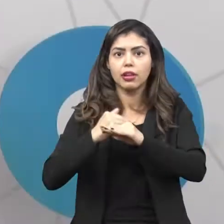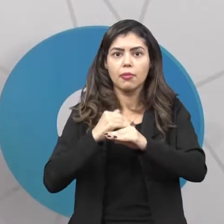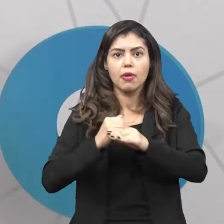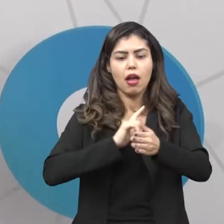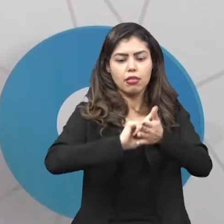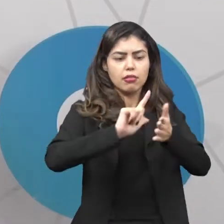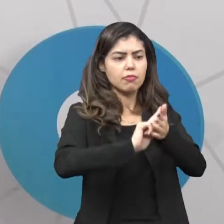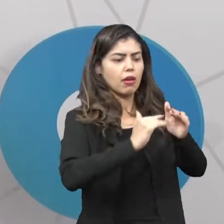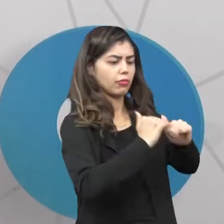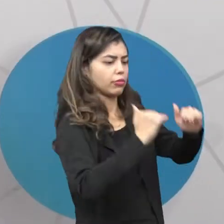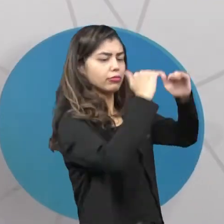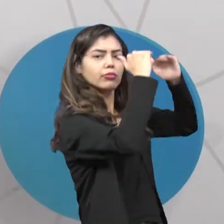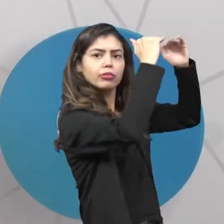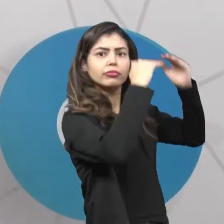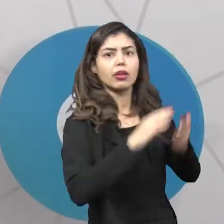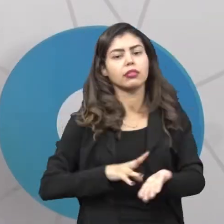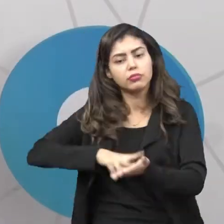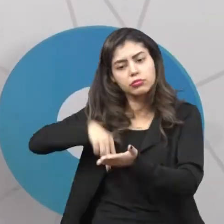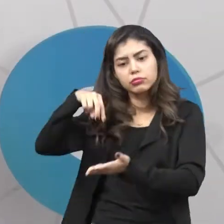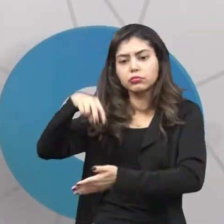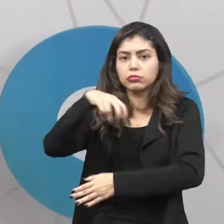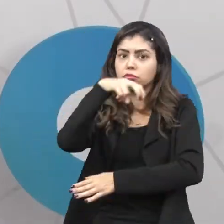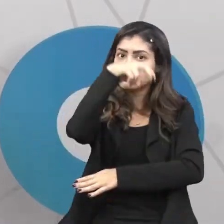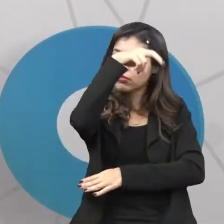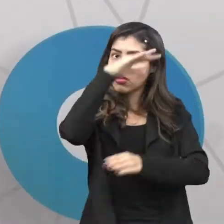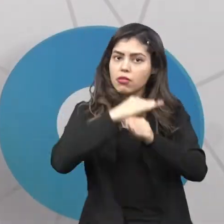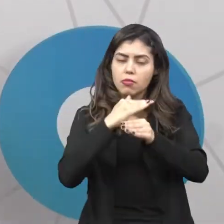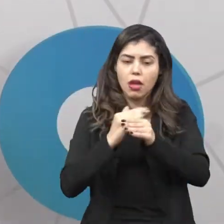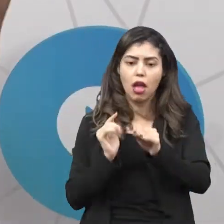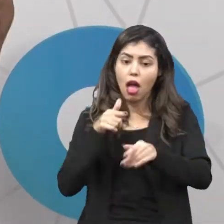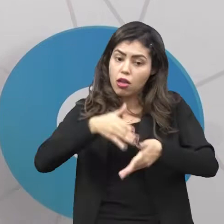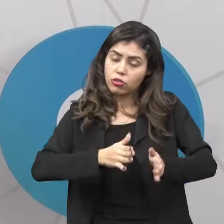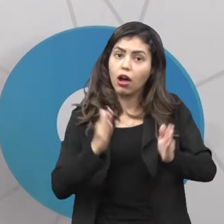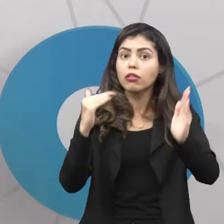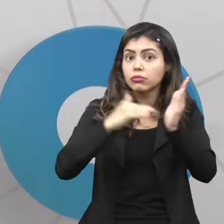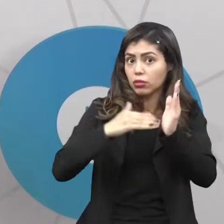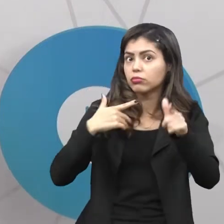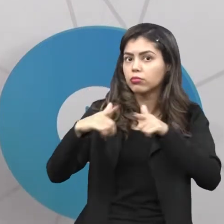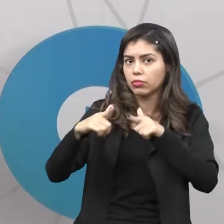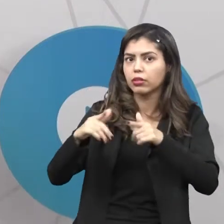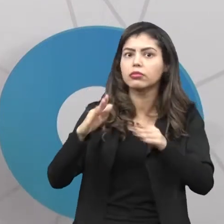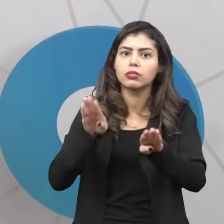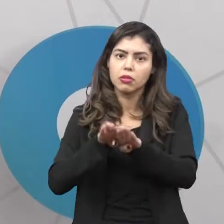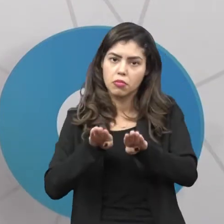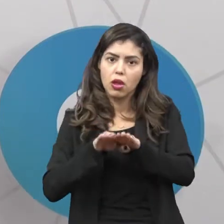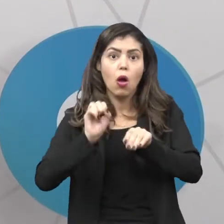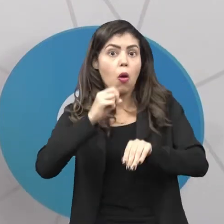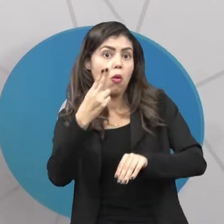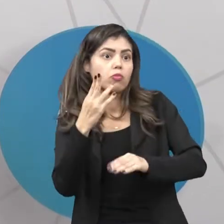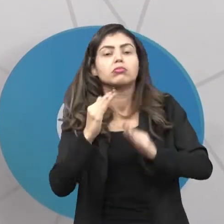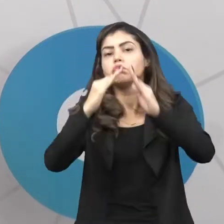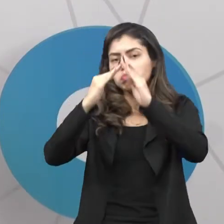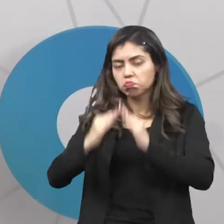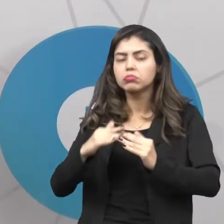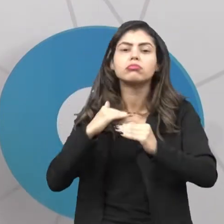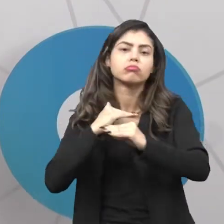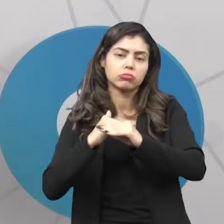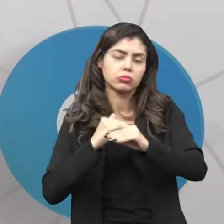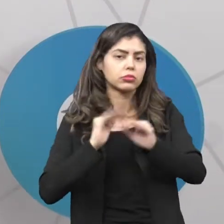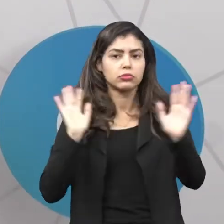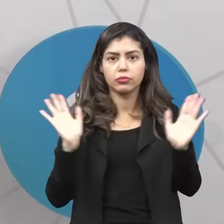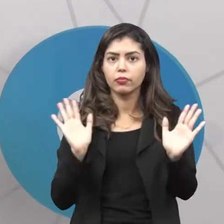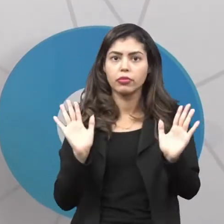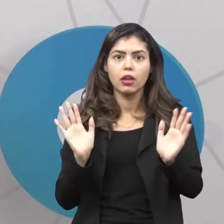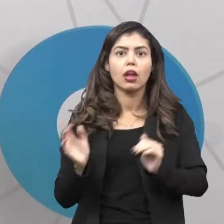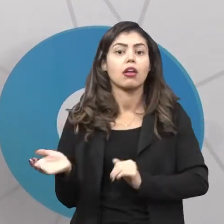limpar os móveis, subir uma escada, seja para chegar no seu prédio de trabalho ou no seu prédio onde você mora, ir